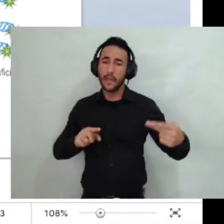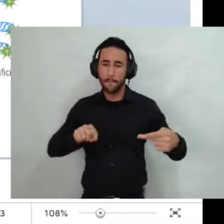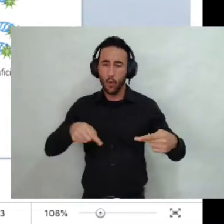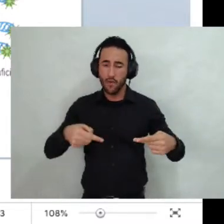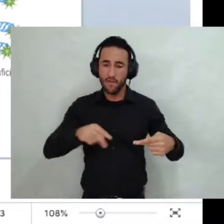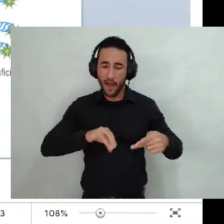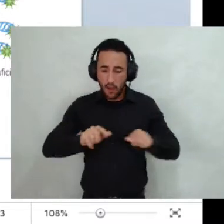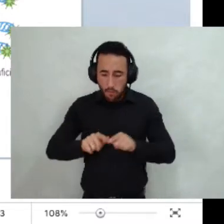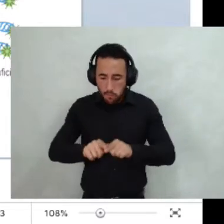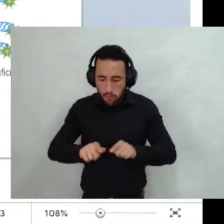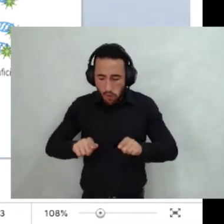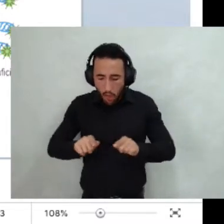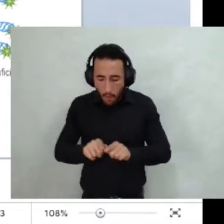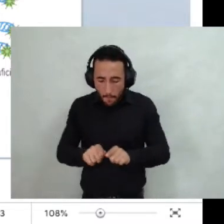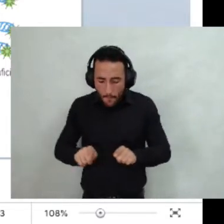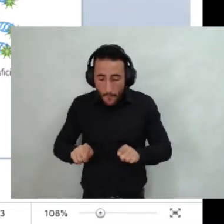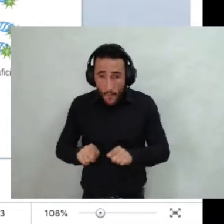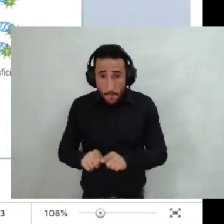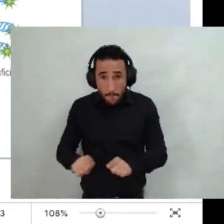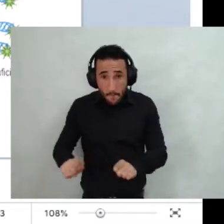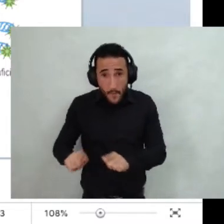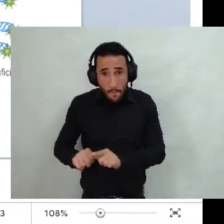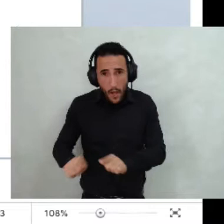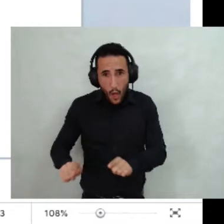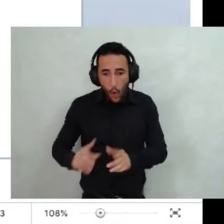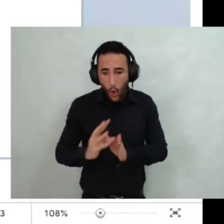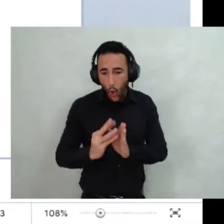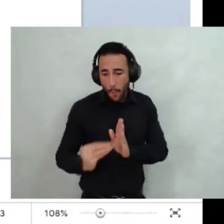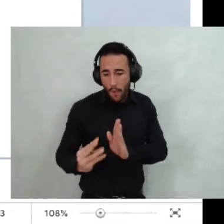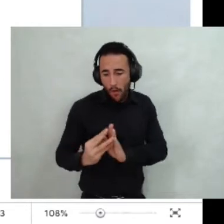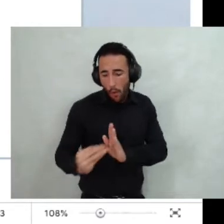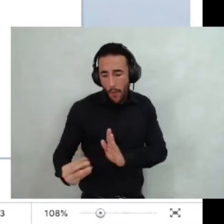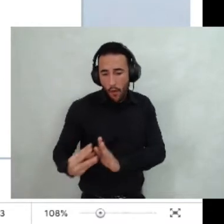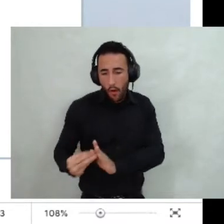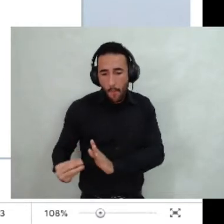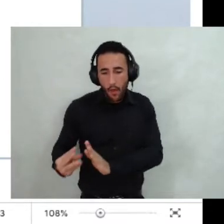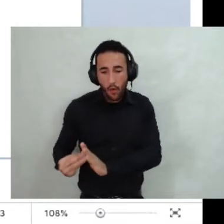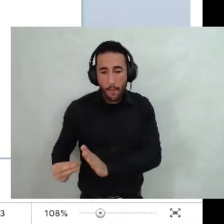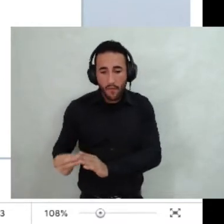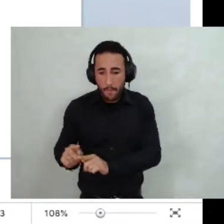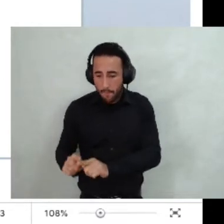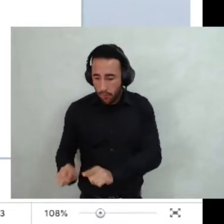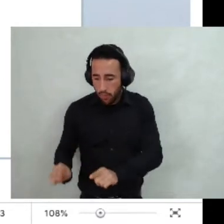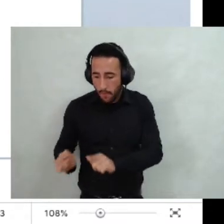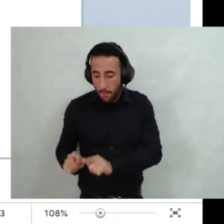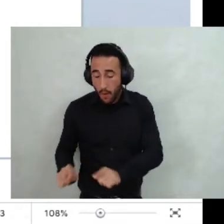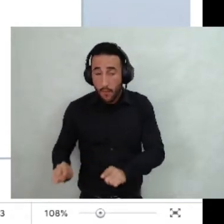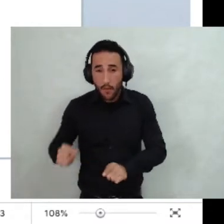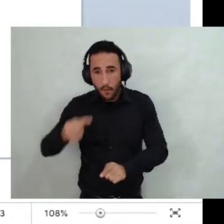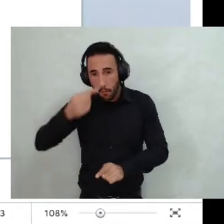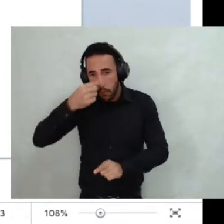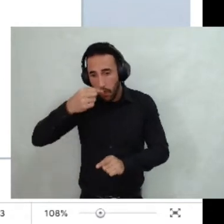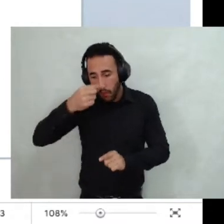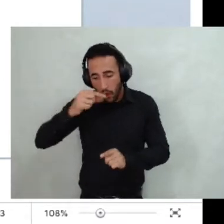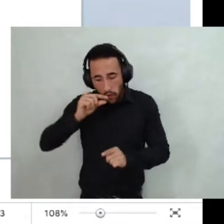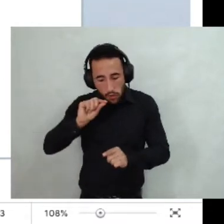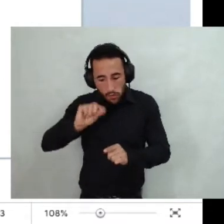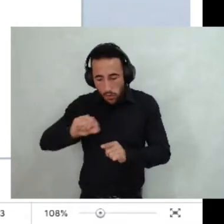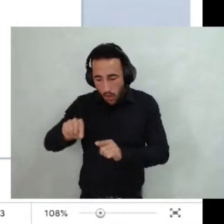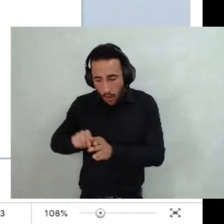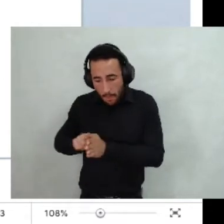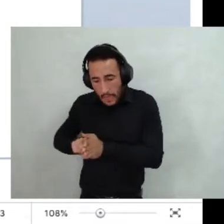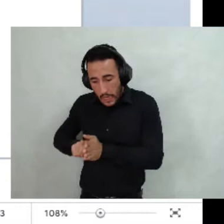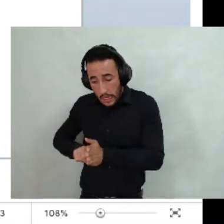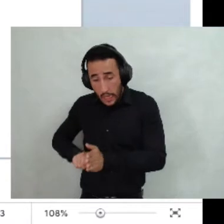esse número de cópias que a gente tem nessa secreção respiratória. E aí, quanto